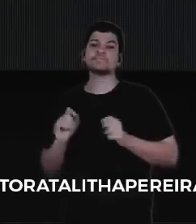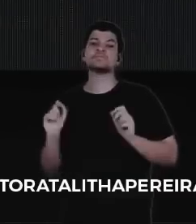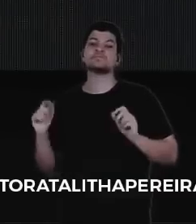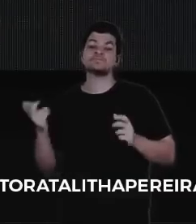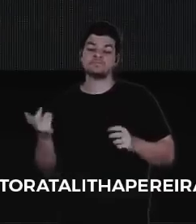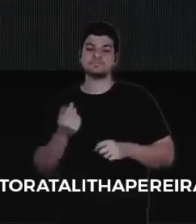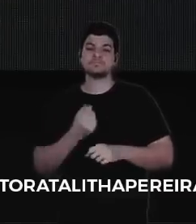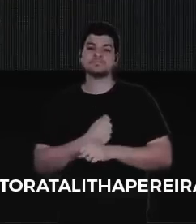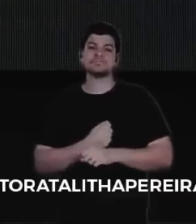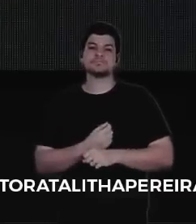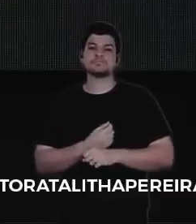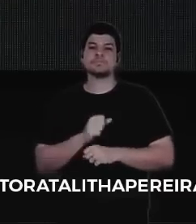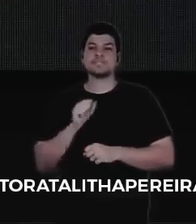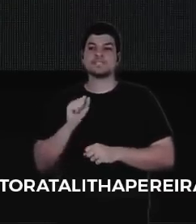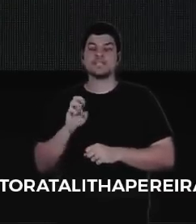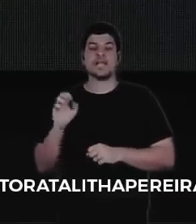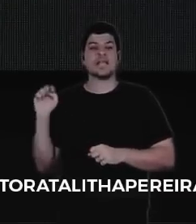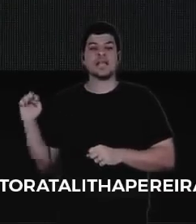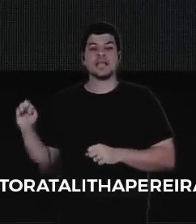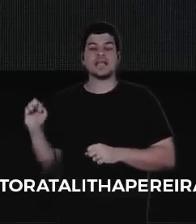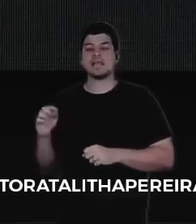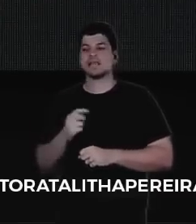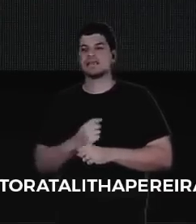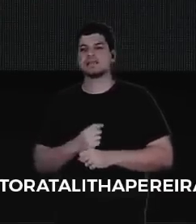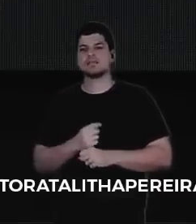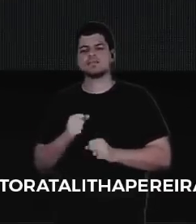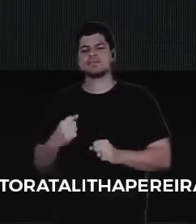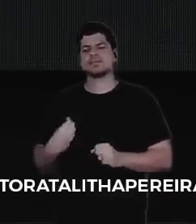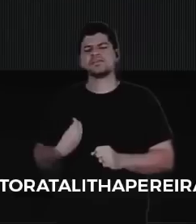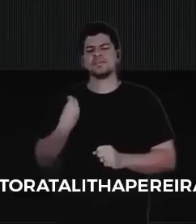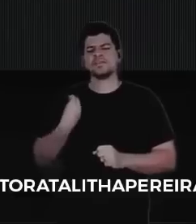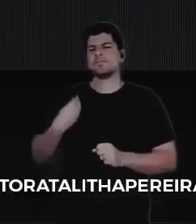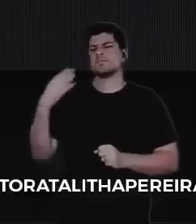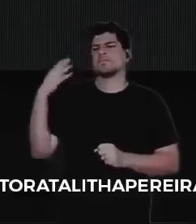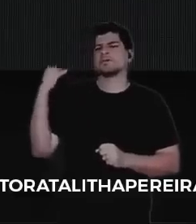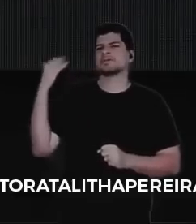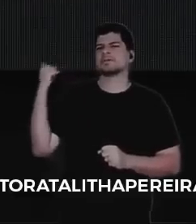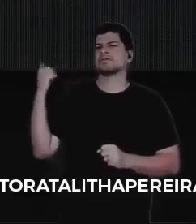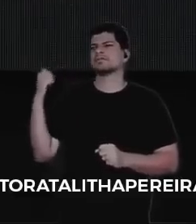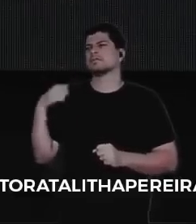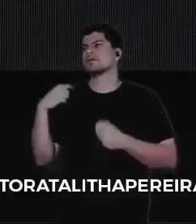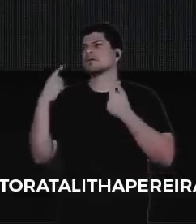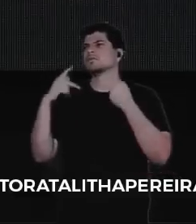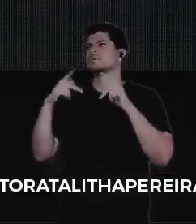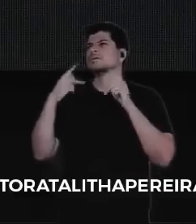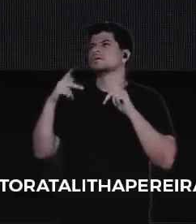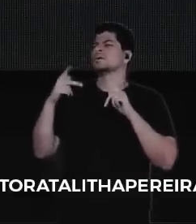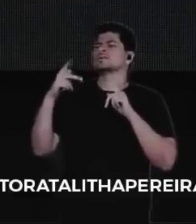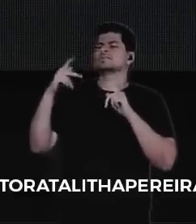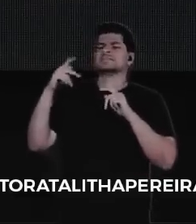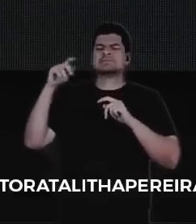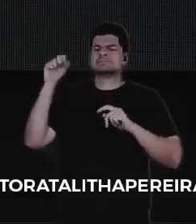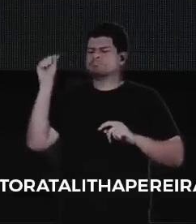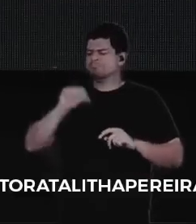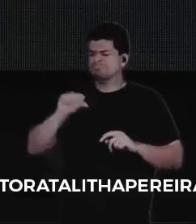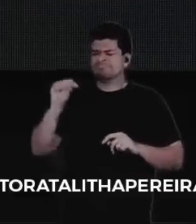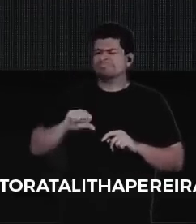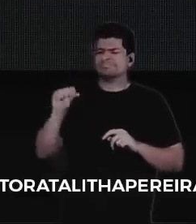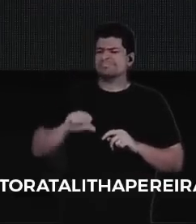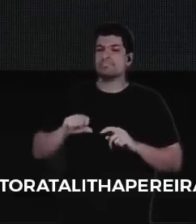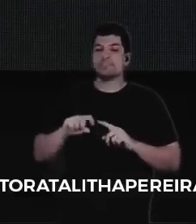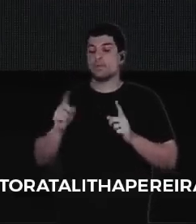sabe, se ele simplesmente tivesse vivido no passado, ah, mas aquela mensagem que eu preguei foi tão horrível, foi tão horrível. Não,